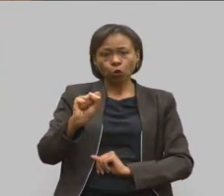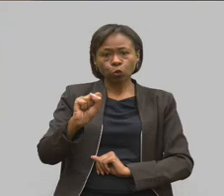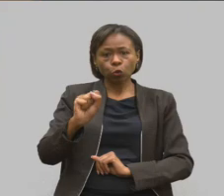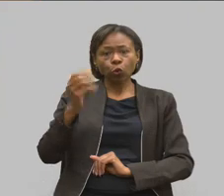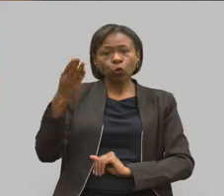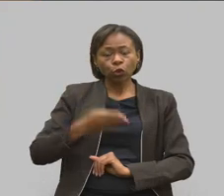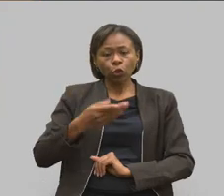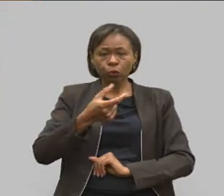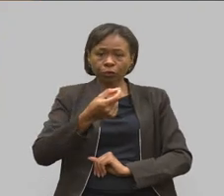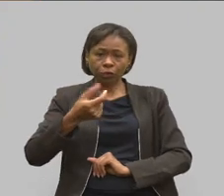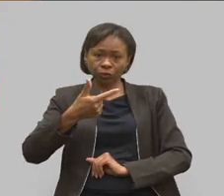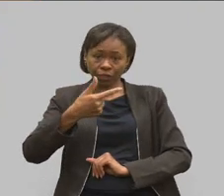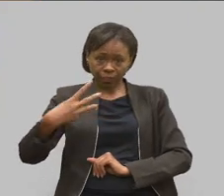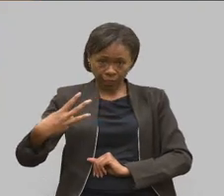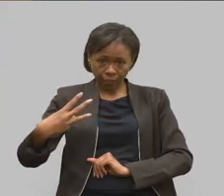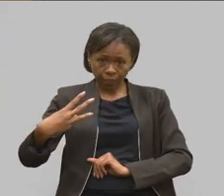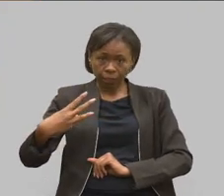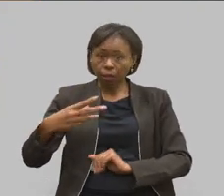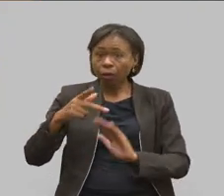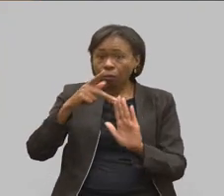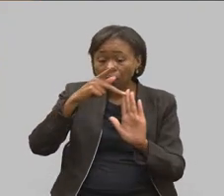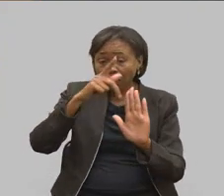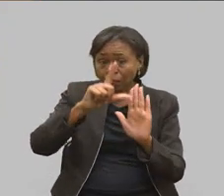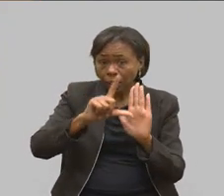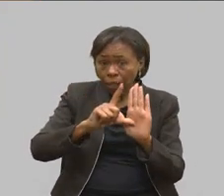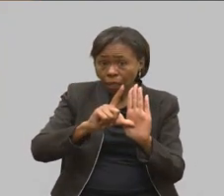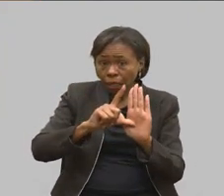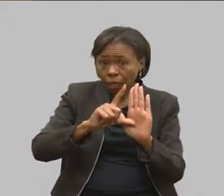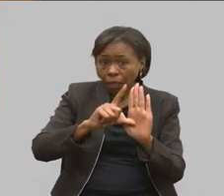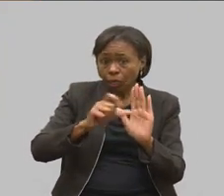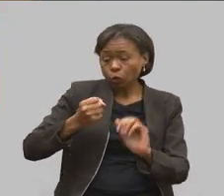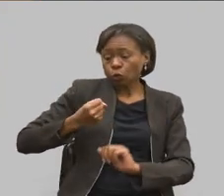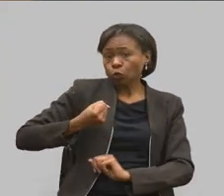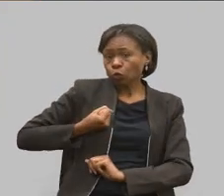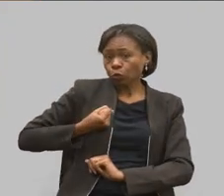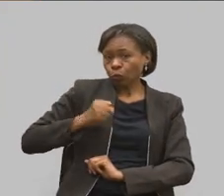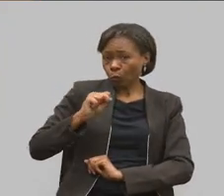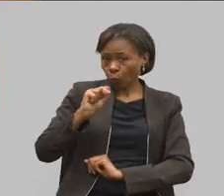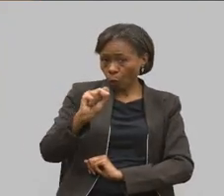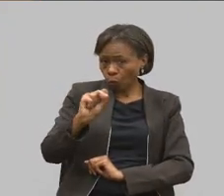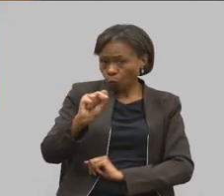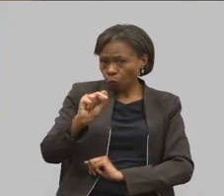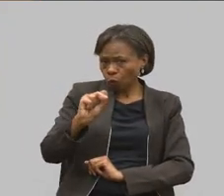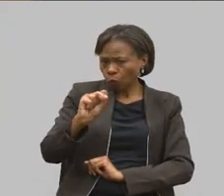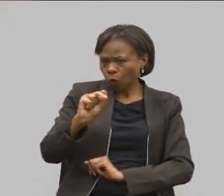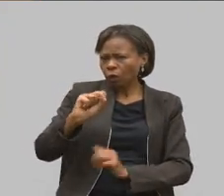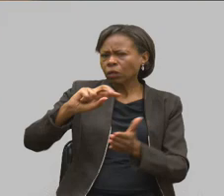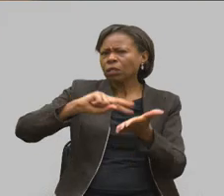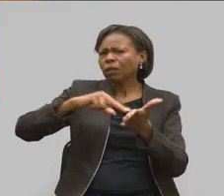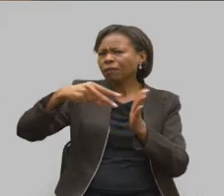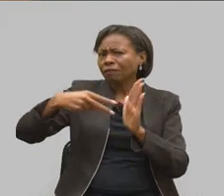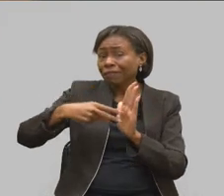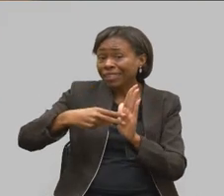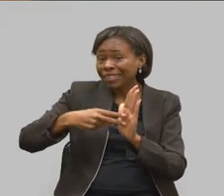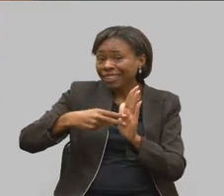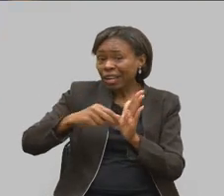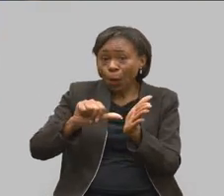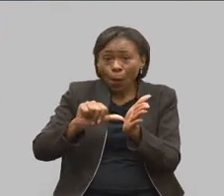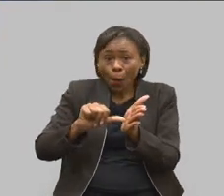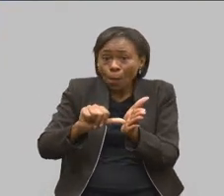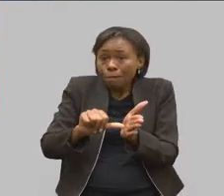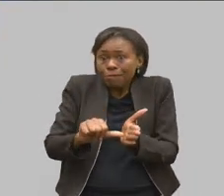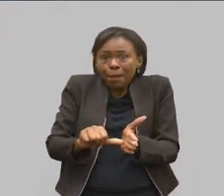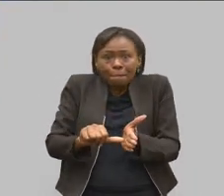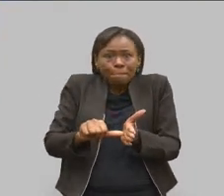2023 projeto de lei número 8 significa que foi um dos primeiros projetos